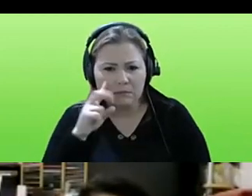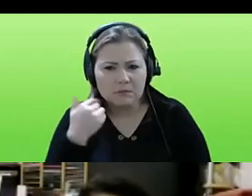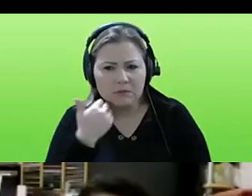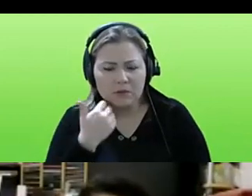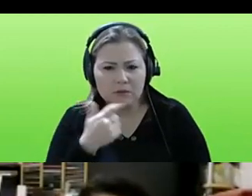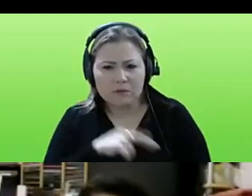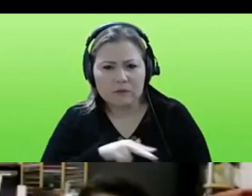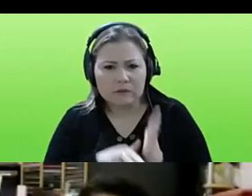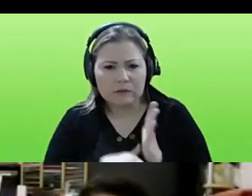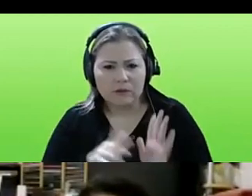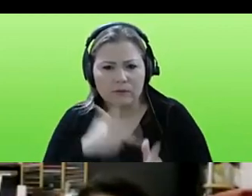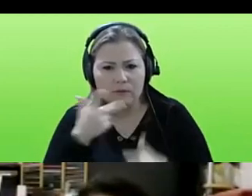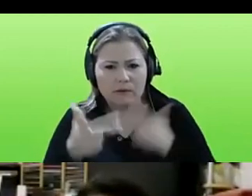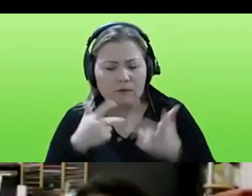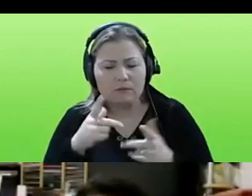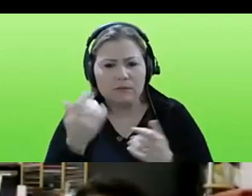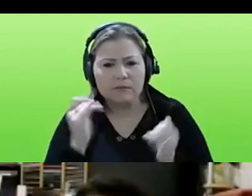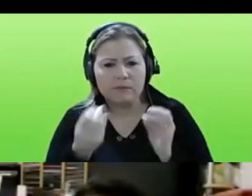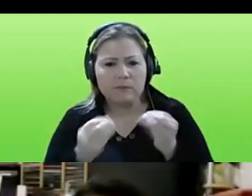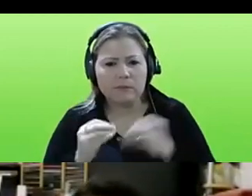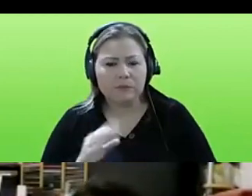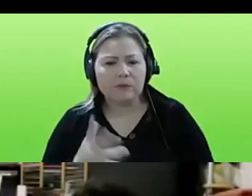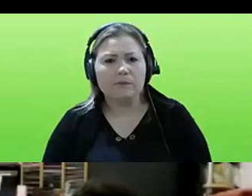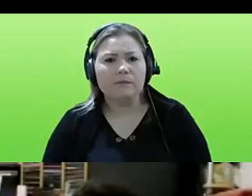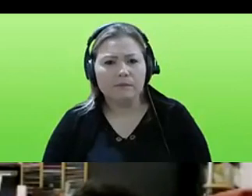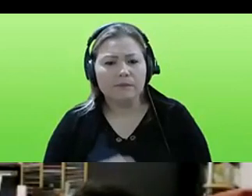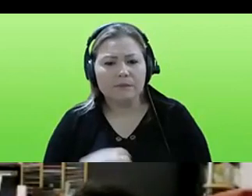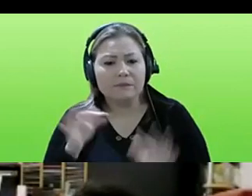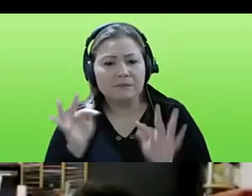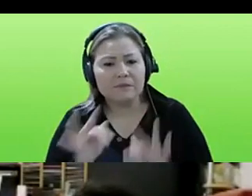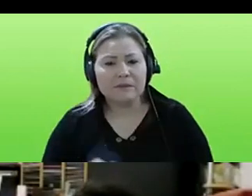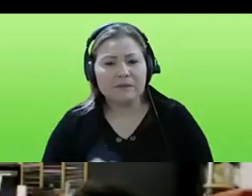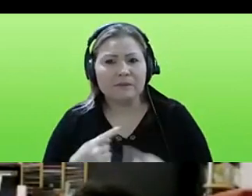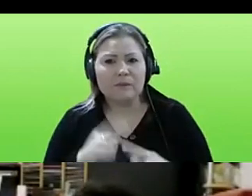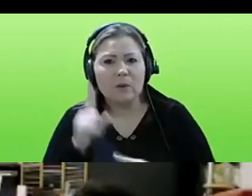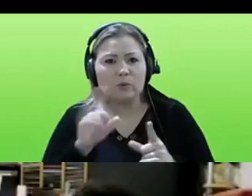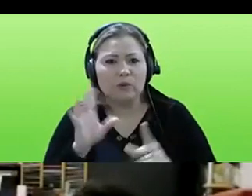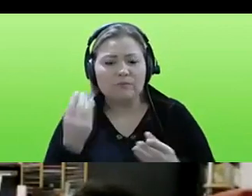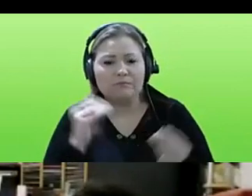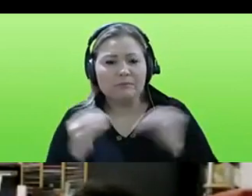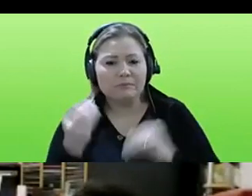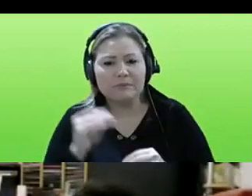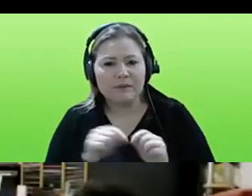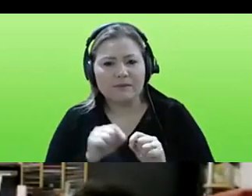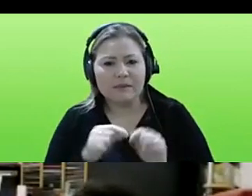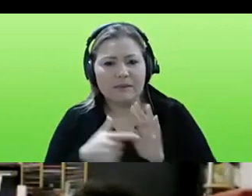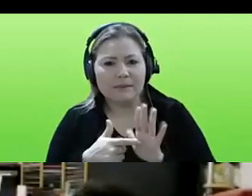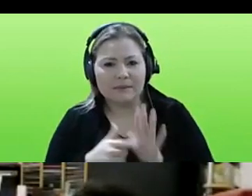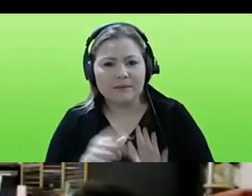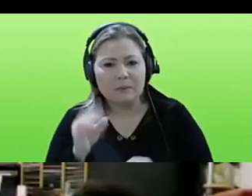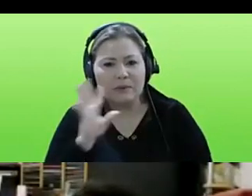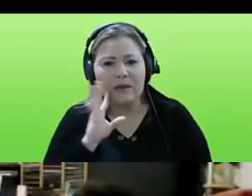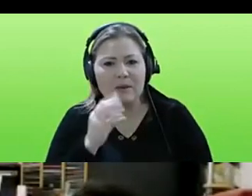Vários já se manifestando, não é? Fiquei contente que vários já estão se dispondo a fazer apresentações. Isso é muito bom. A ideia